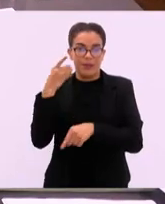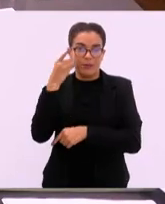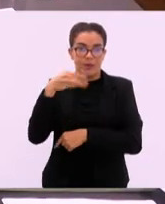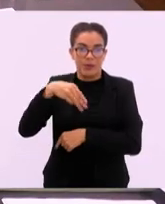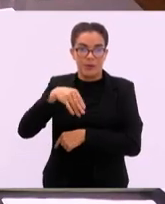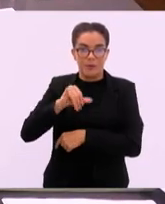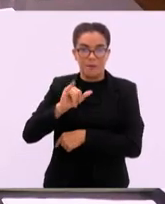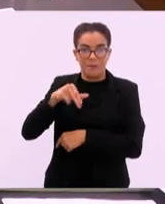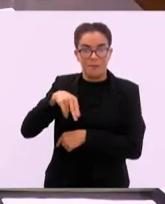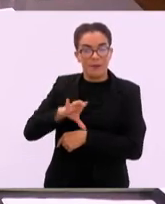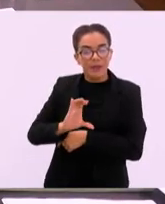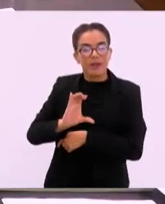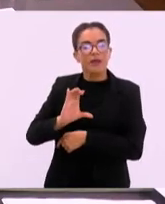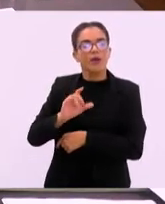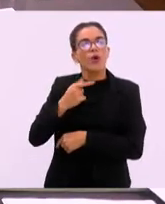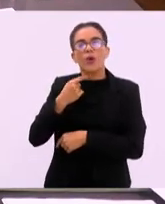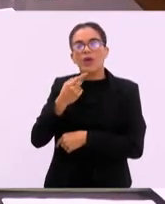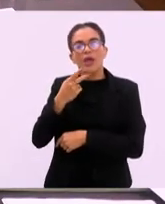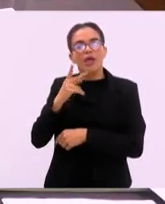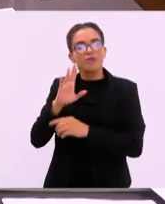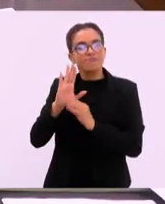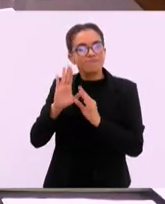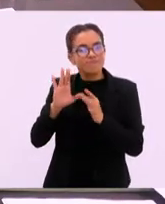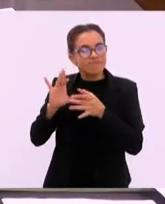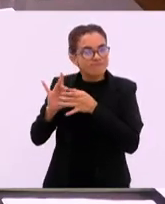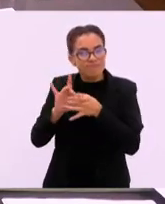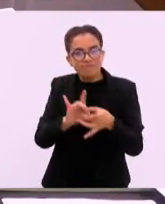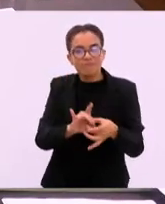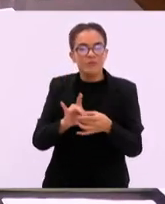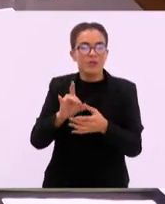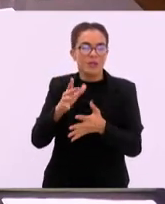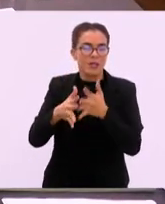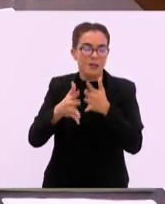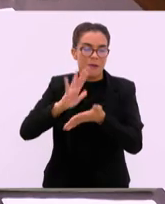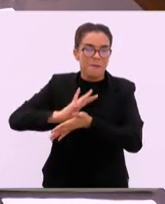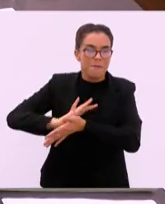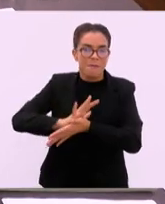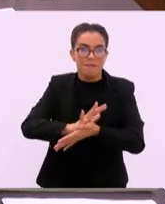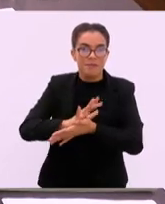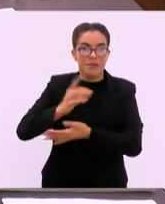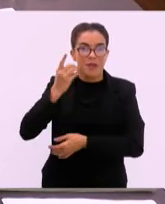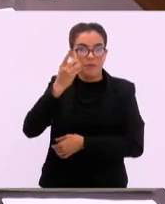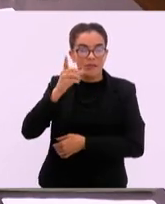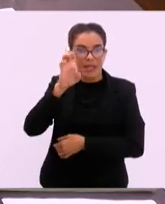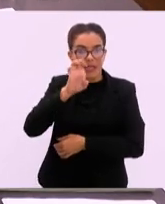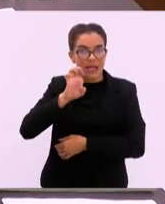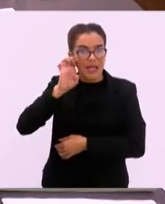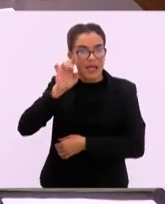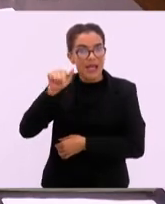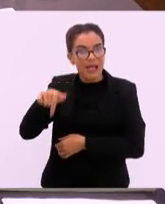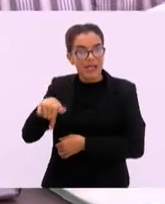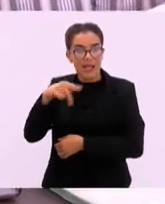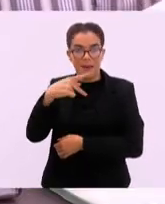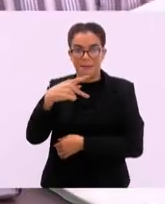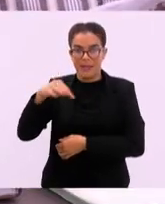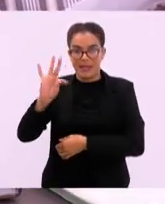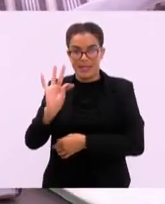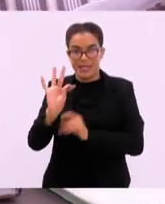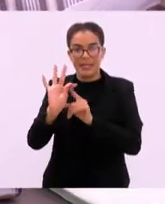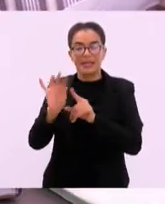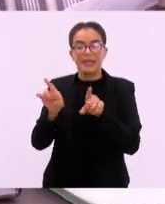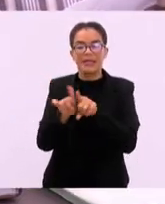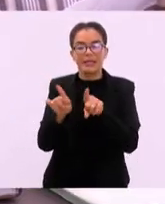acentuar, inclusive, dentro da linha de combate aos preconceitos, que a deputada Érica é uma deputada petista e